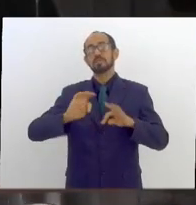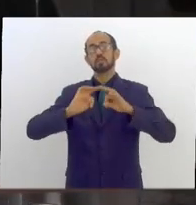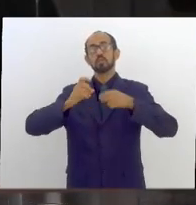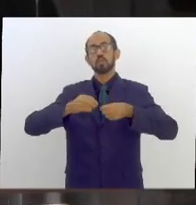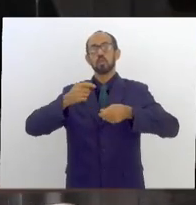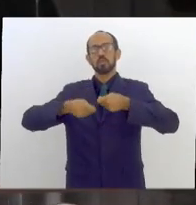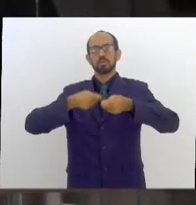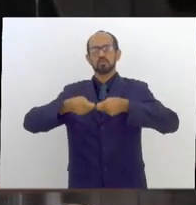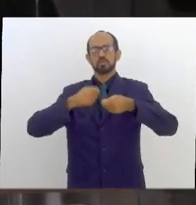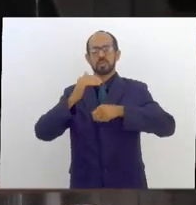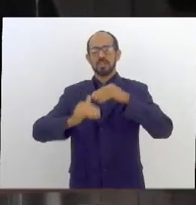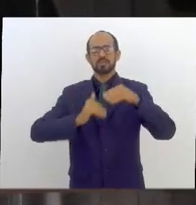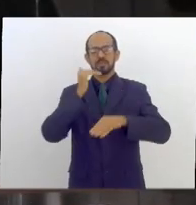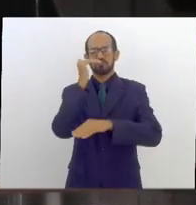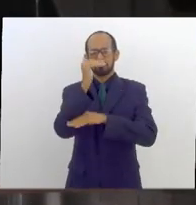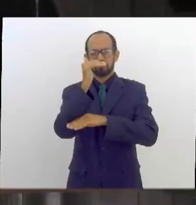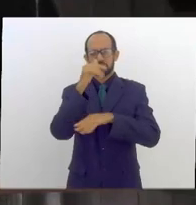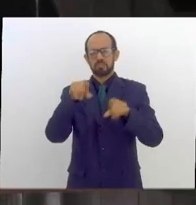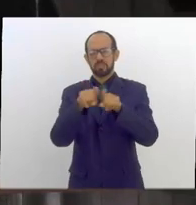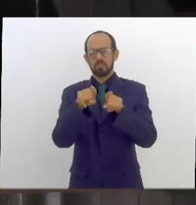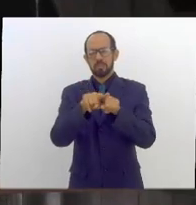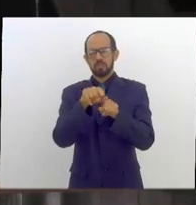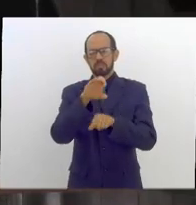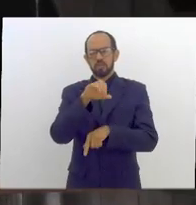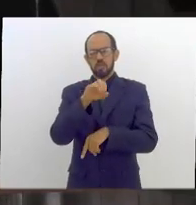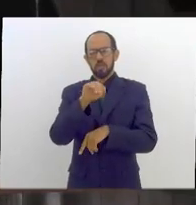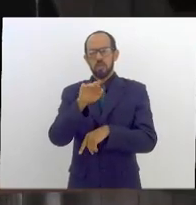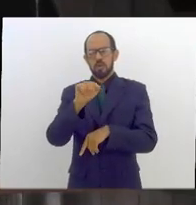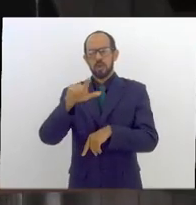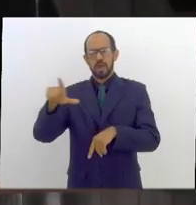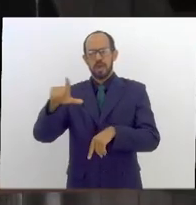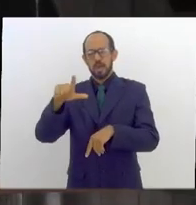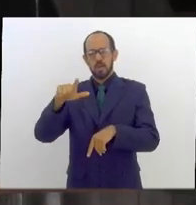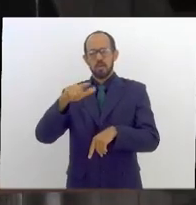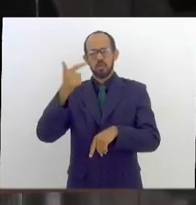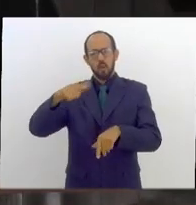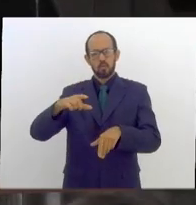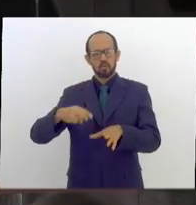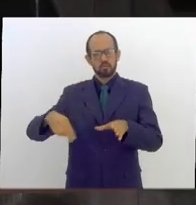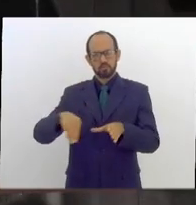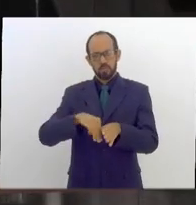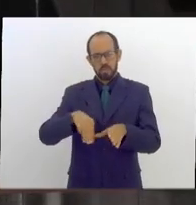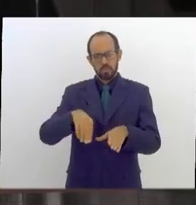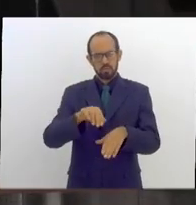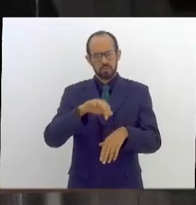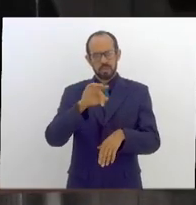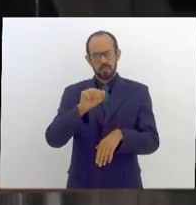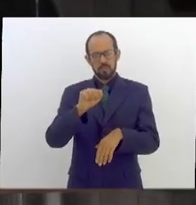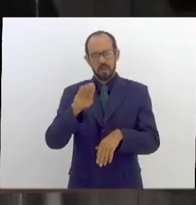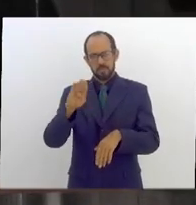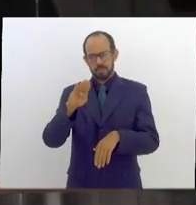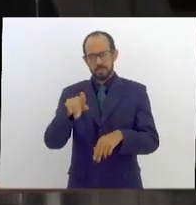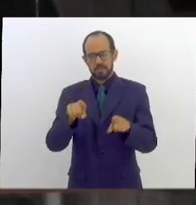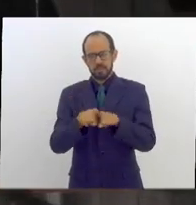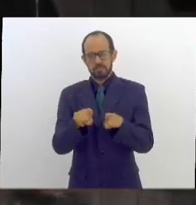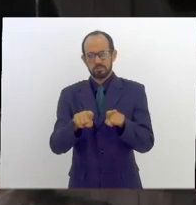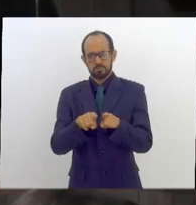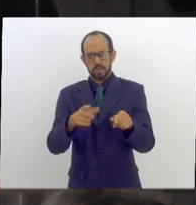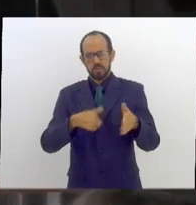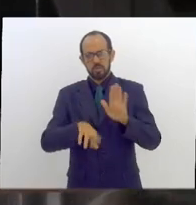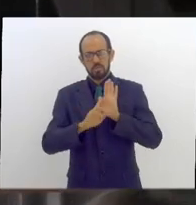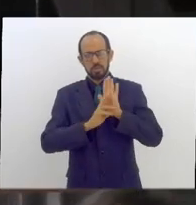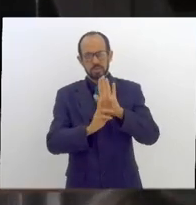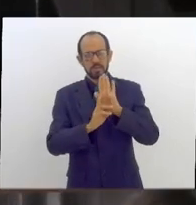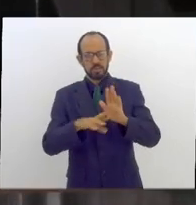também os coronéis, demais membros da Força Aérea, nosso representante da Marinha